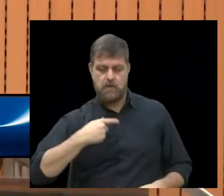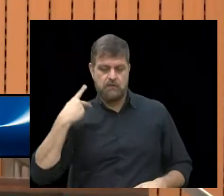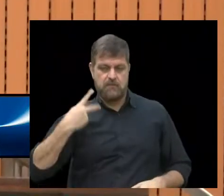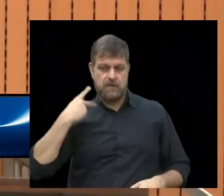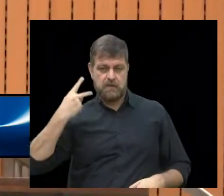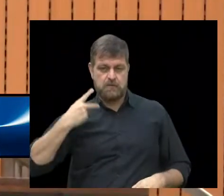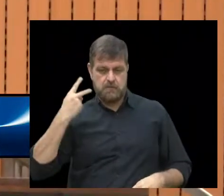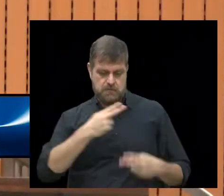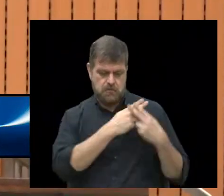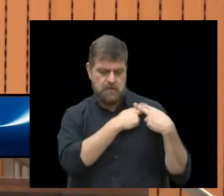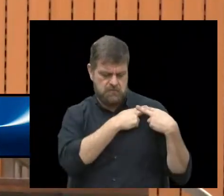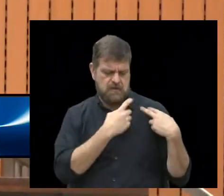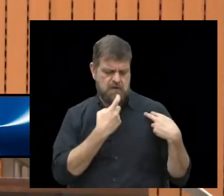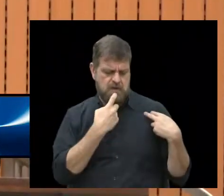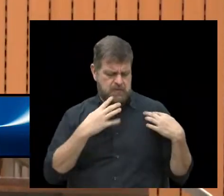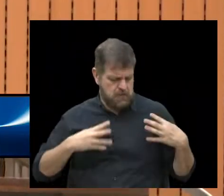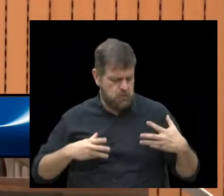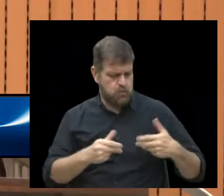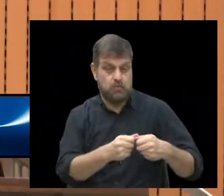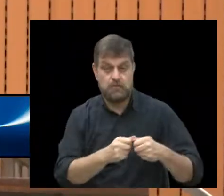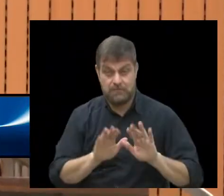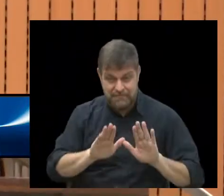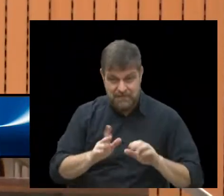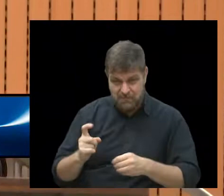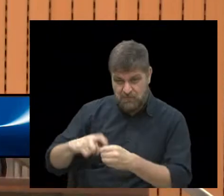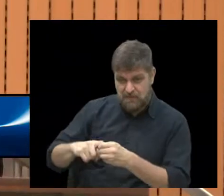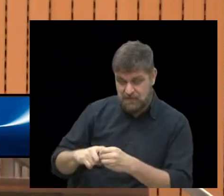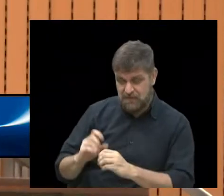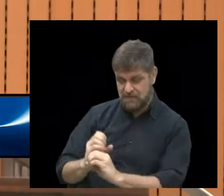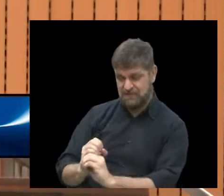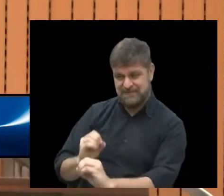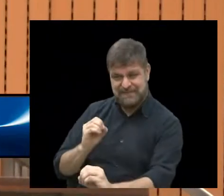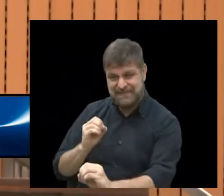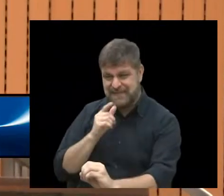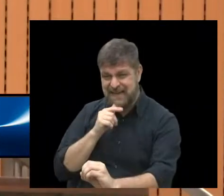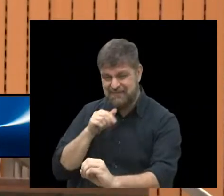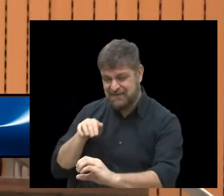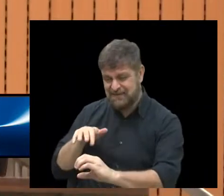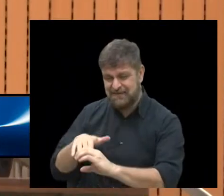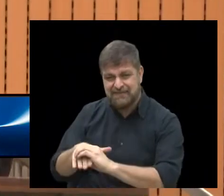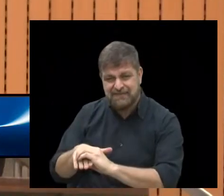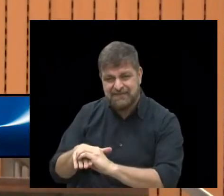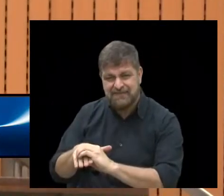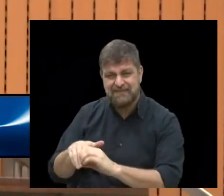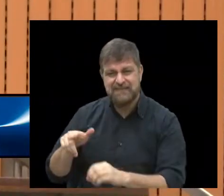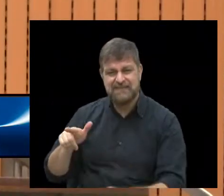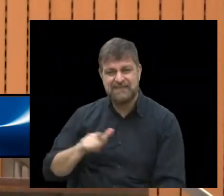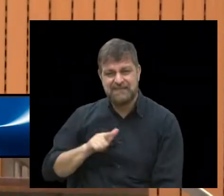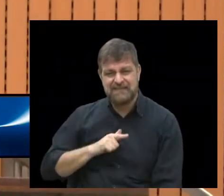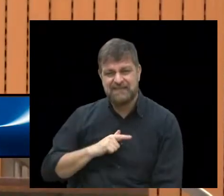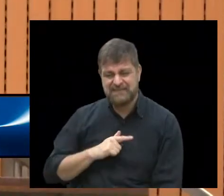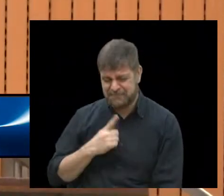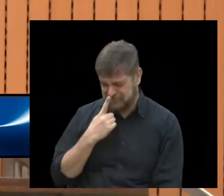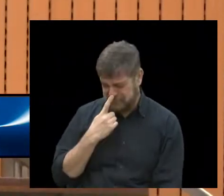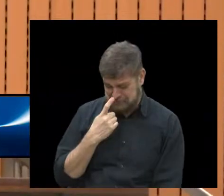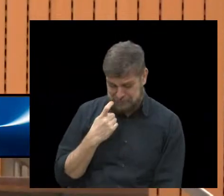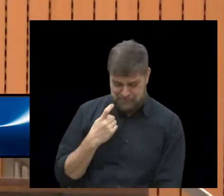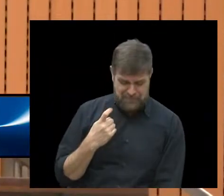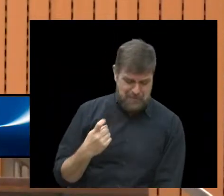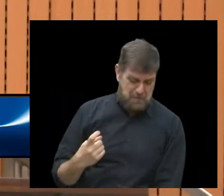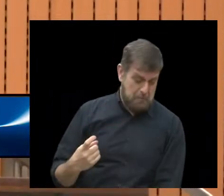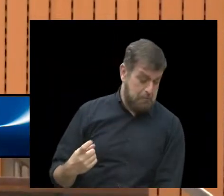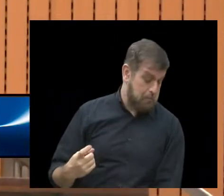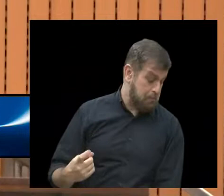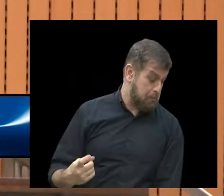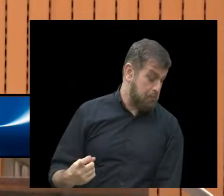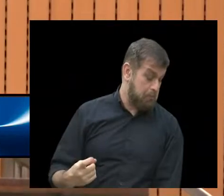Então, veja bem, o encanamento lá, ele está água parando e ele cheira muito forte, o odor muito